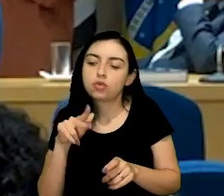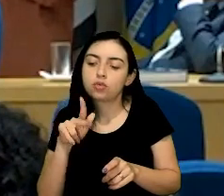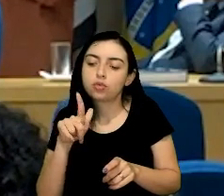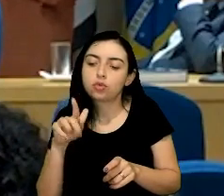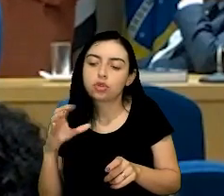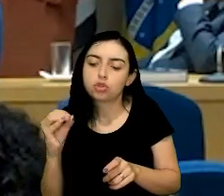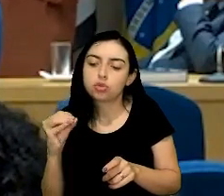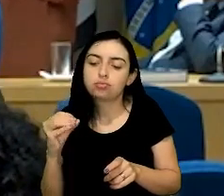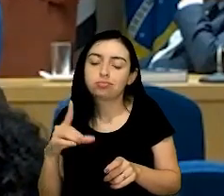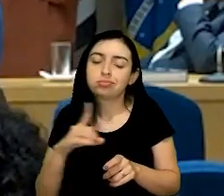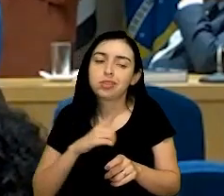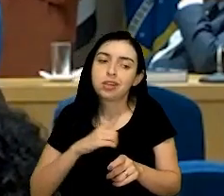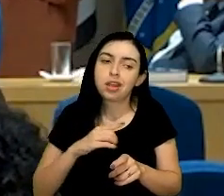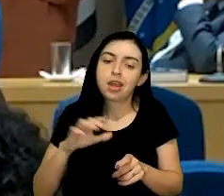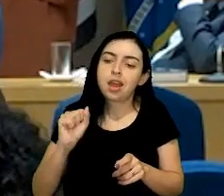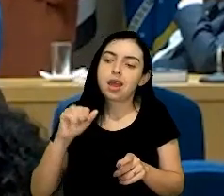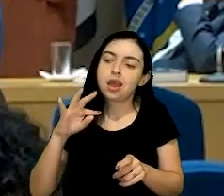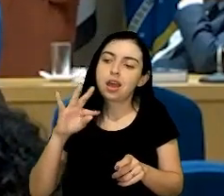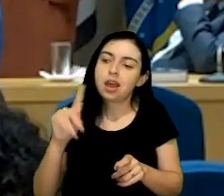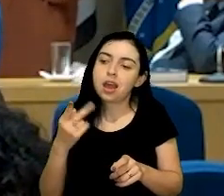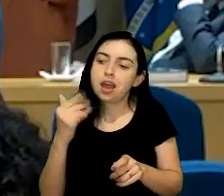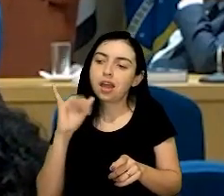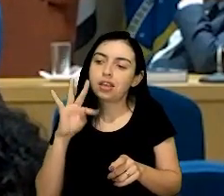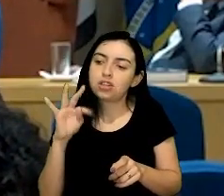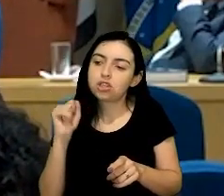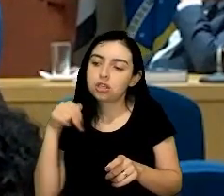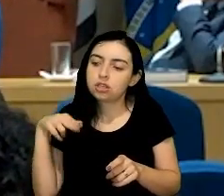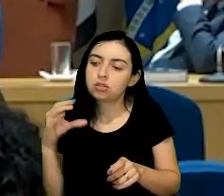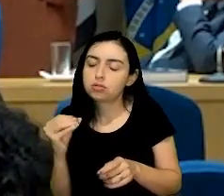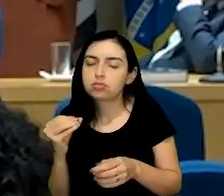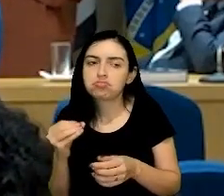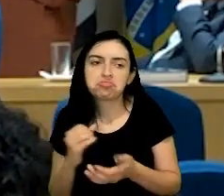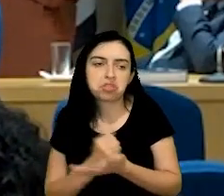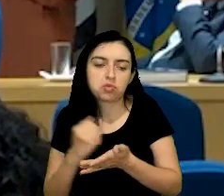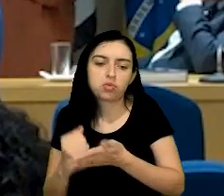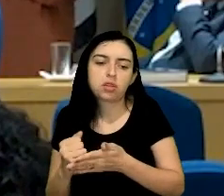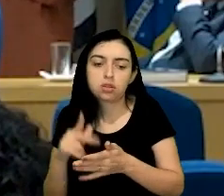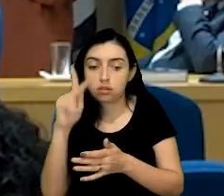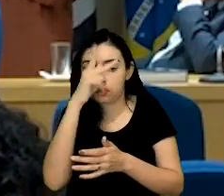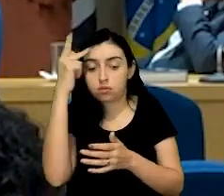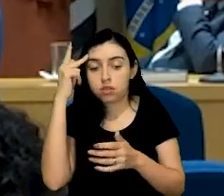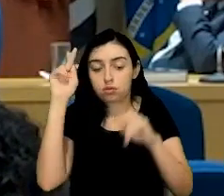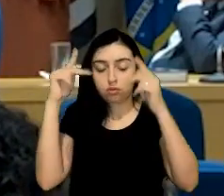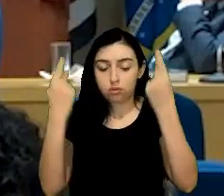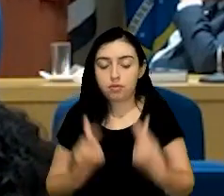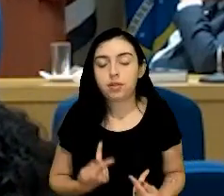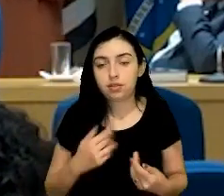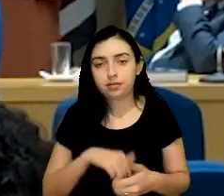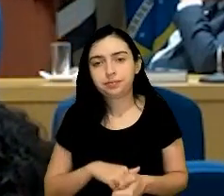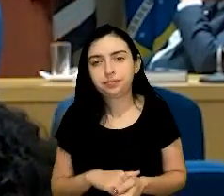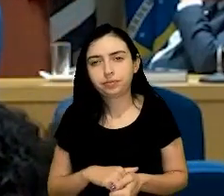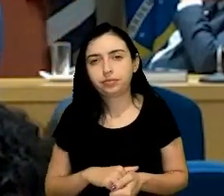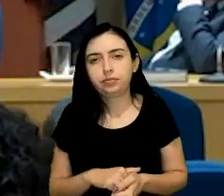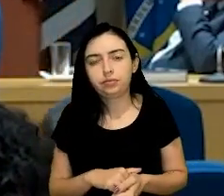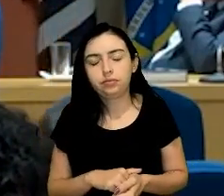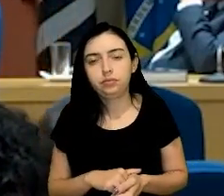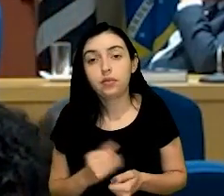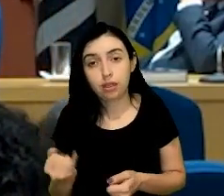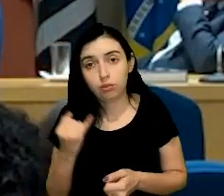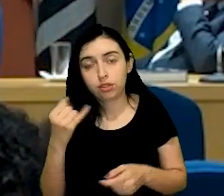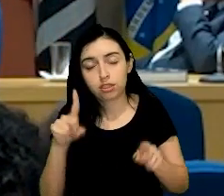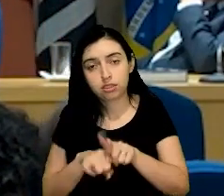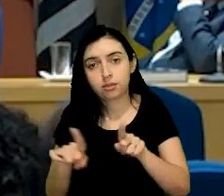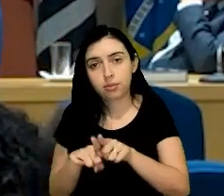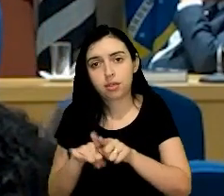haitianos, que eles não sabiam o que fazer com eles e acabaram dando um visto humanitário, né? E essa é uma questão importante também, porque